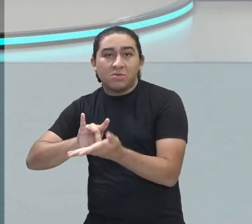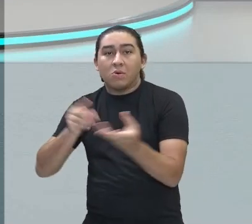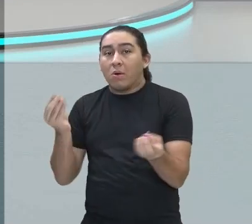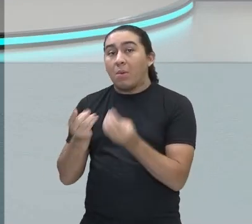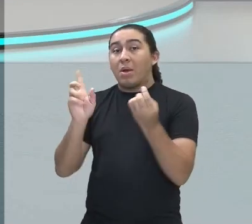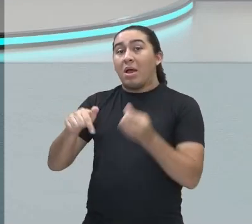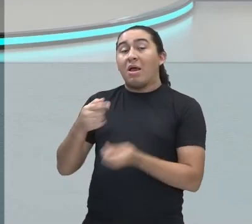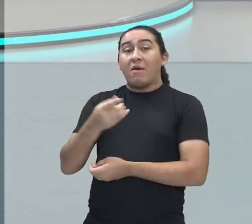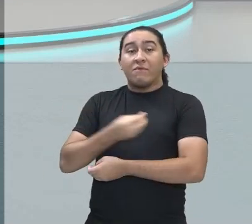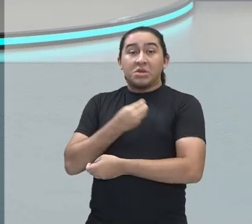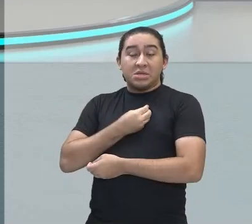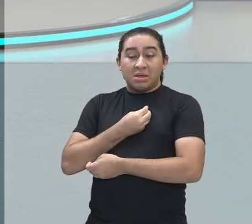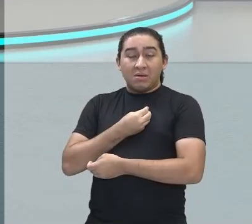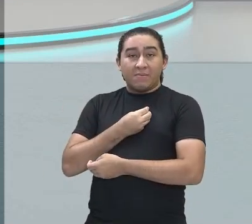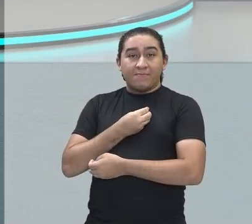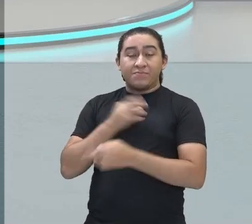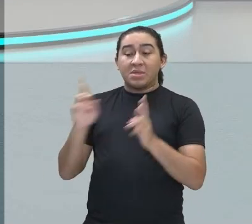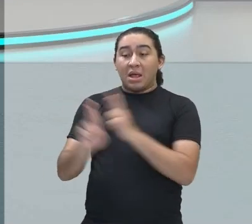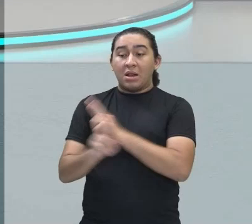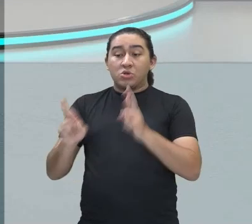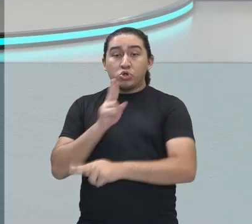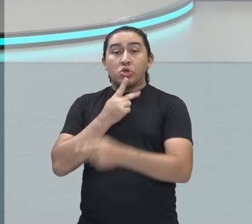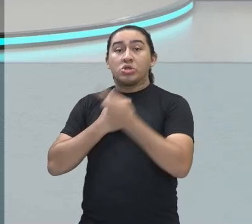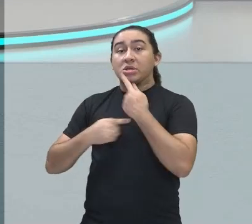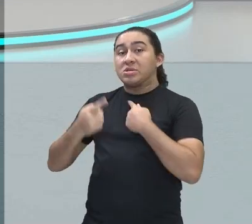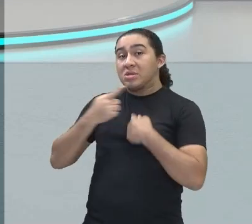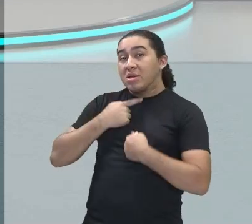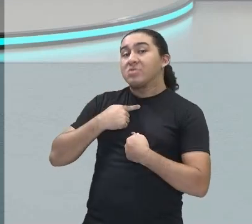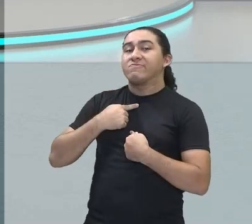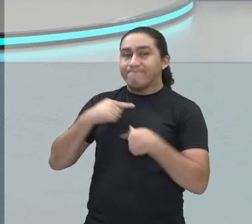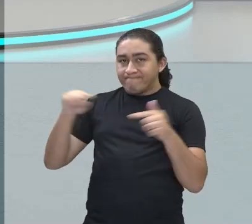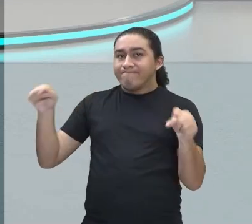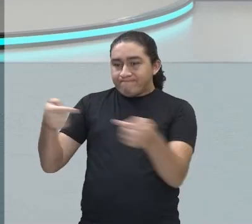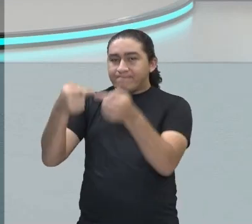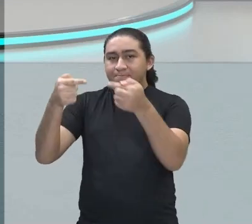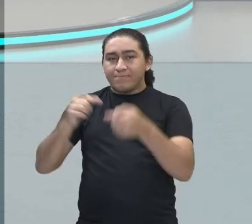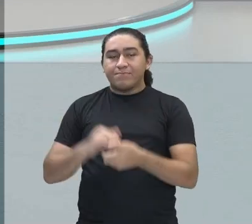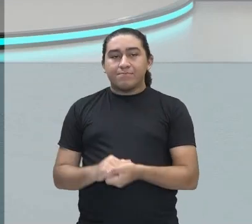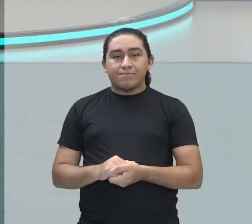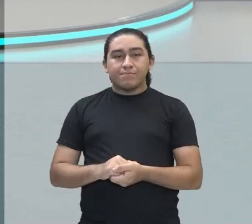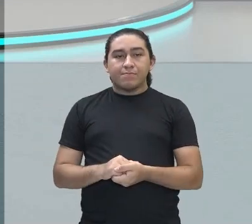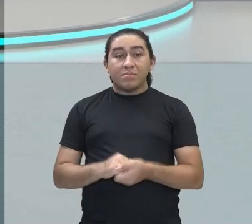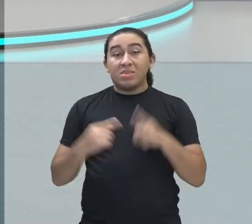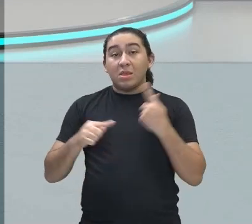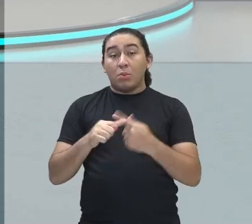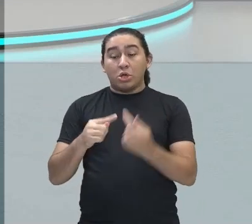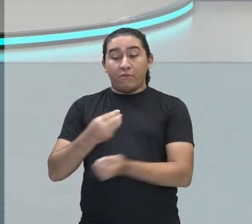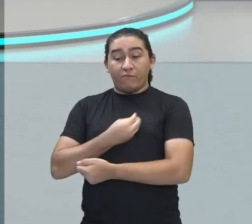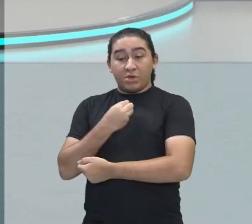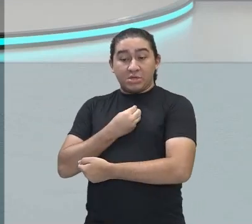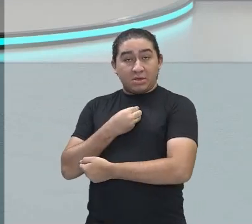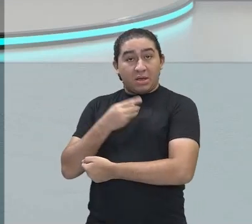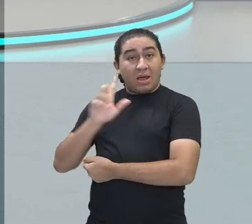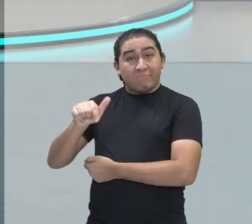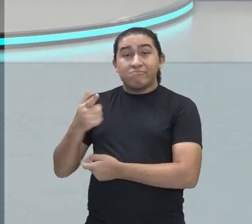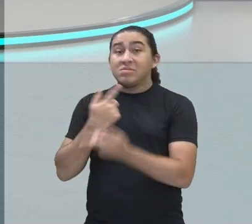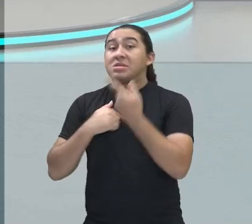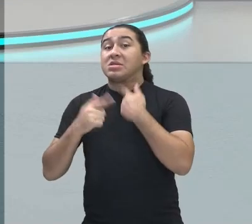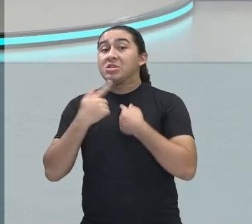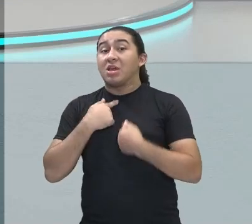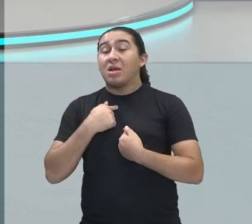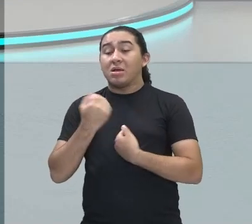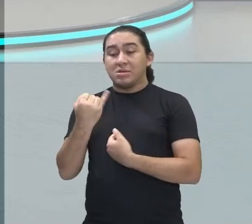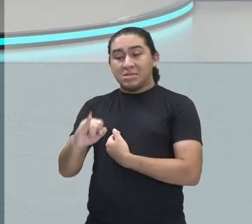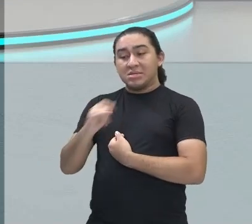as ânsias e os desejos que nela estão. Afinal, viver é desejar, e sem